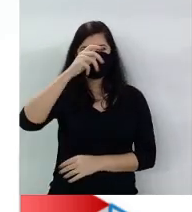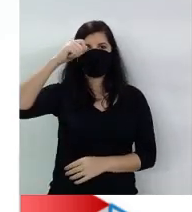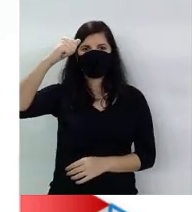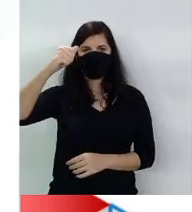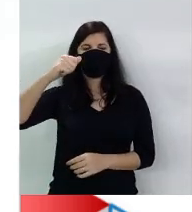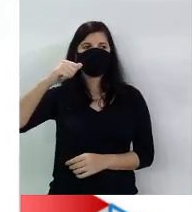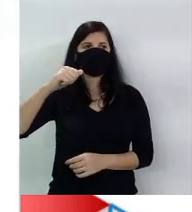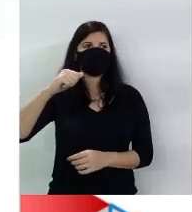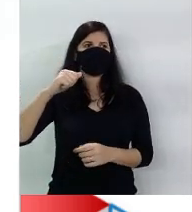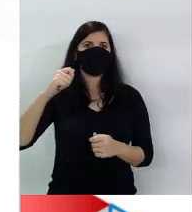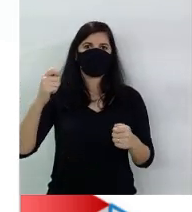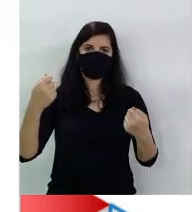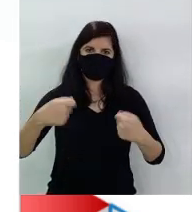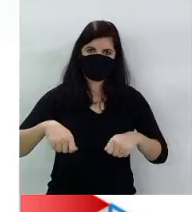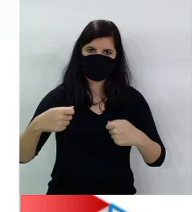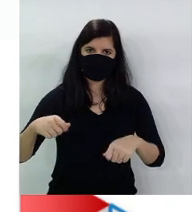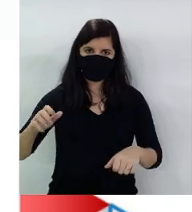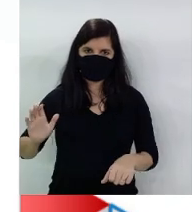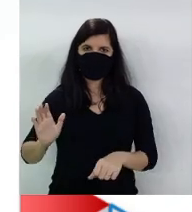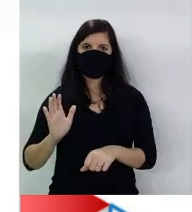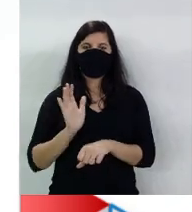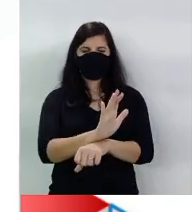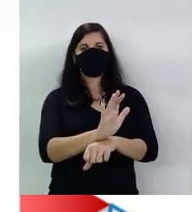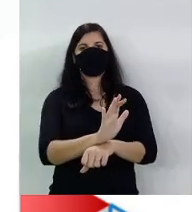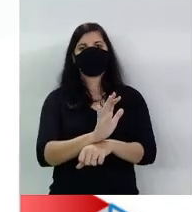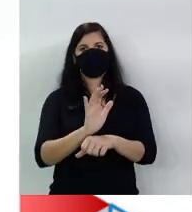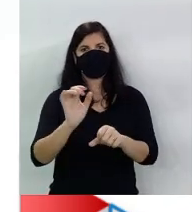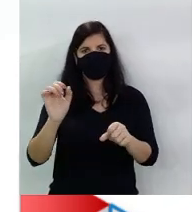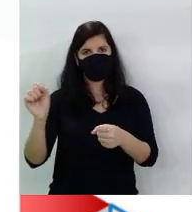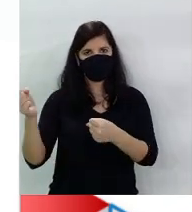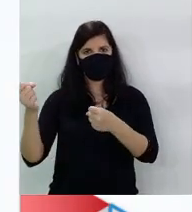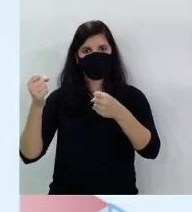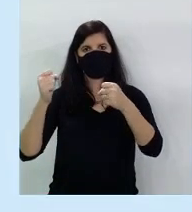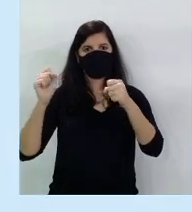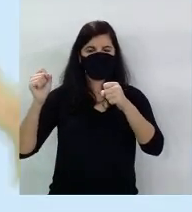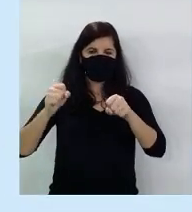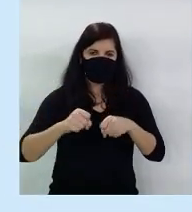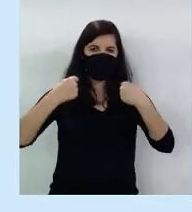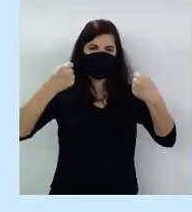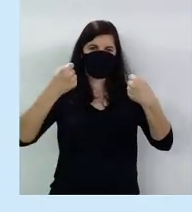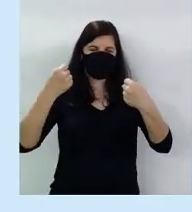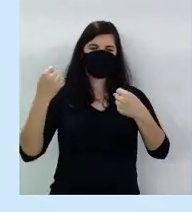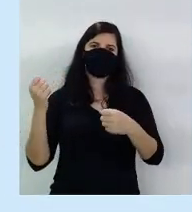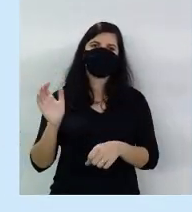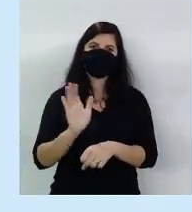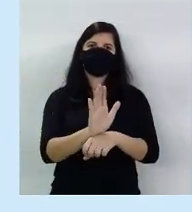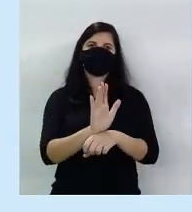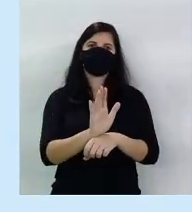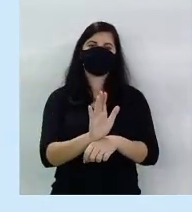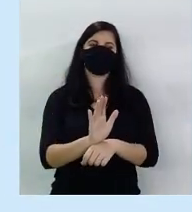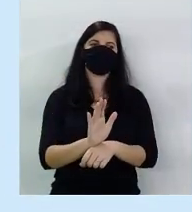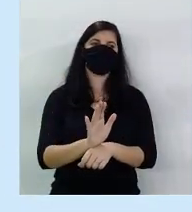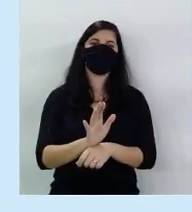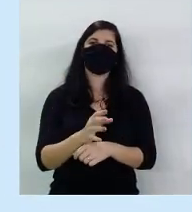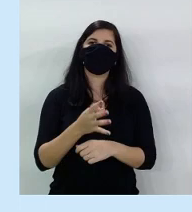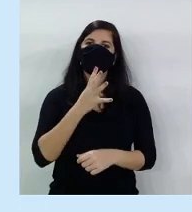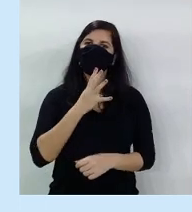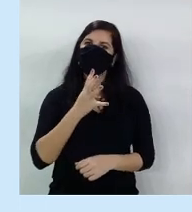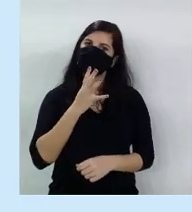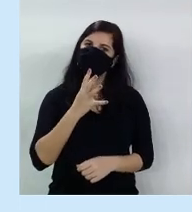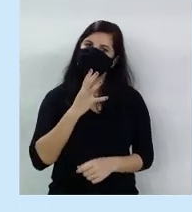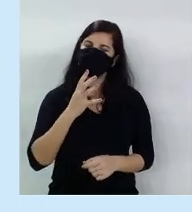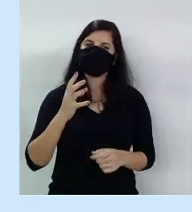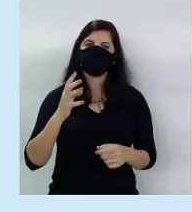Jurema teria lhe preenchido, ter recebido poderes diversos. Então é essa questão, conhecer a